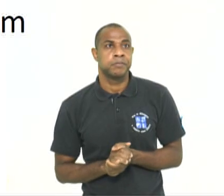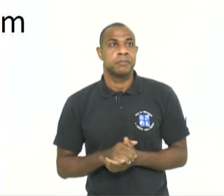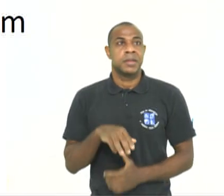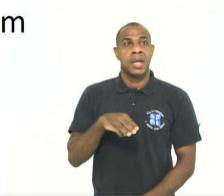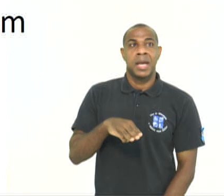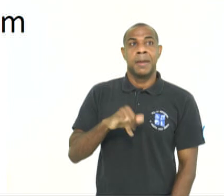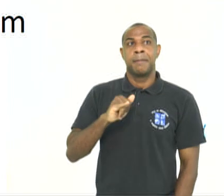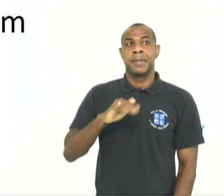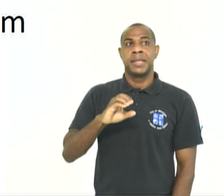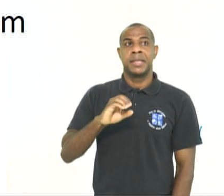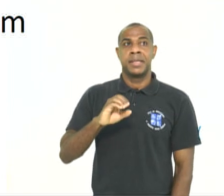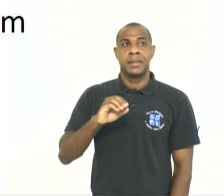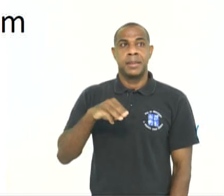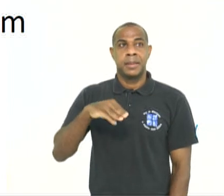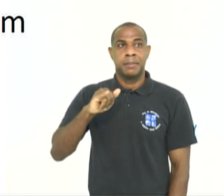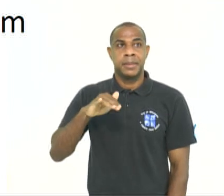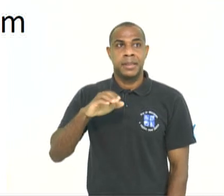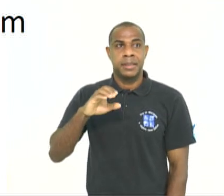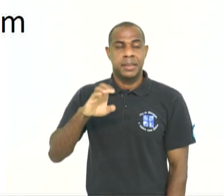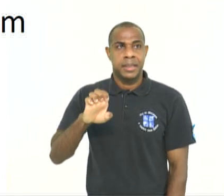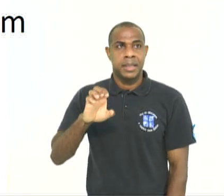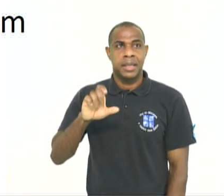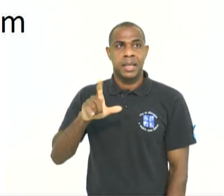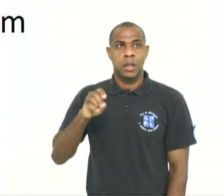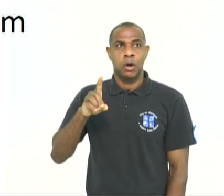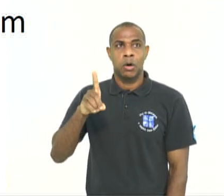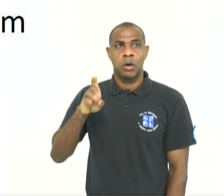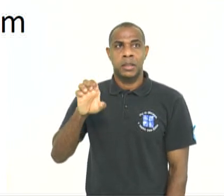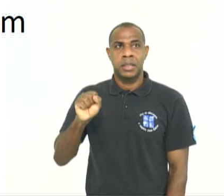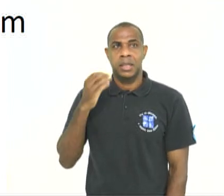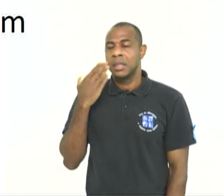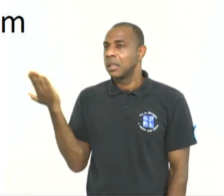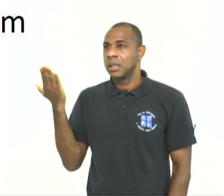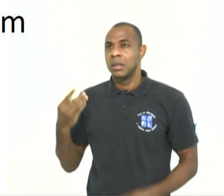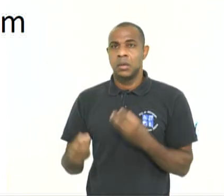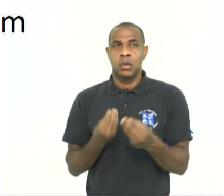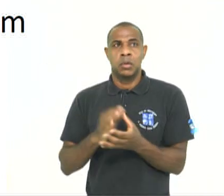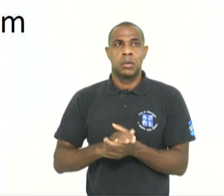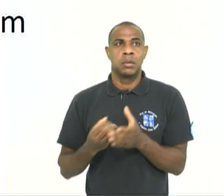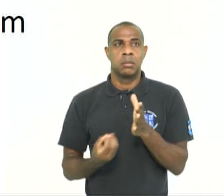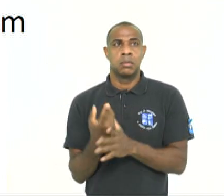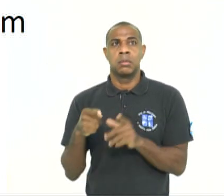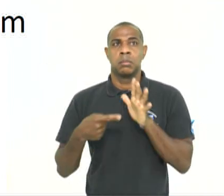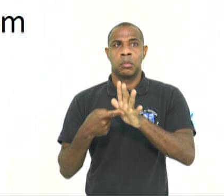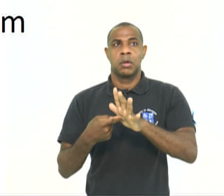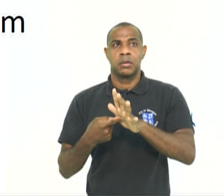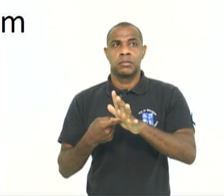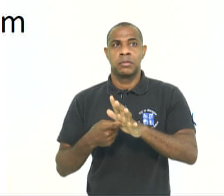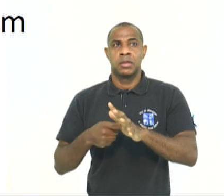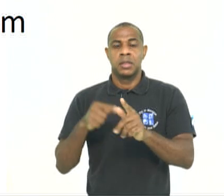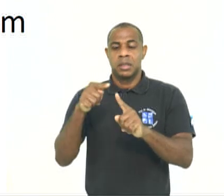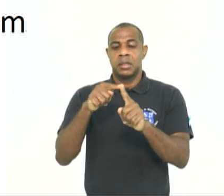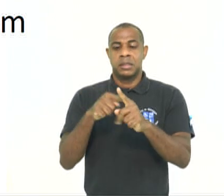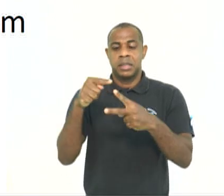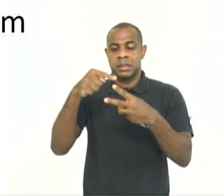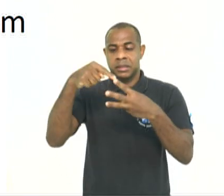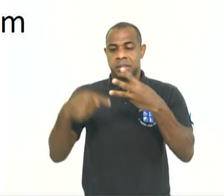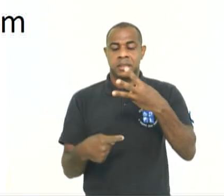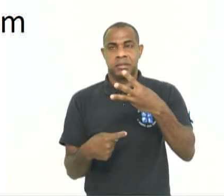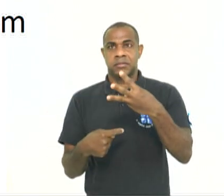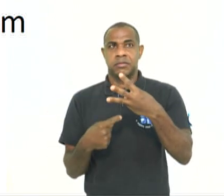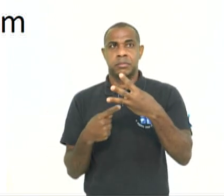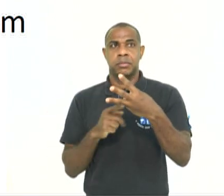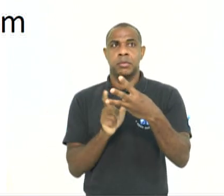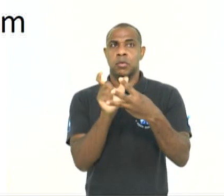mieloides originam hemácias, plaquetas e os leucócitos específicos como os neutrófilos, os basófilos,